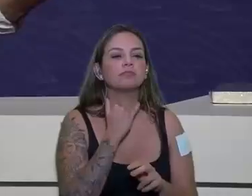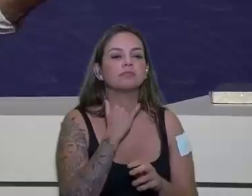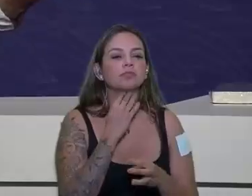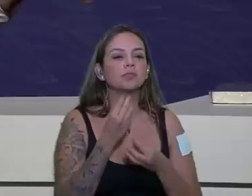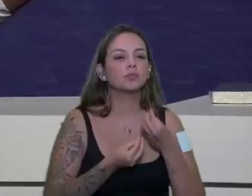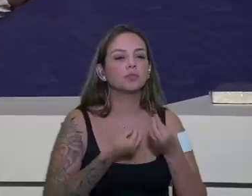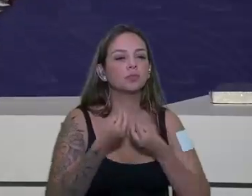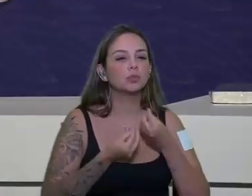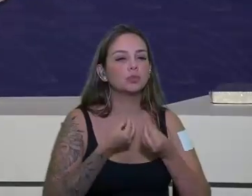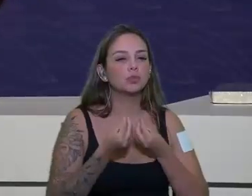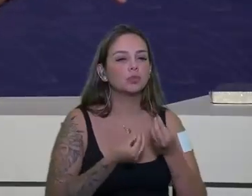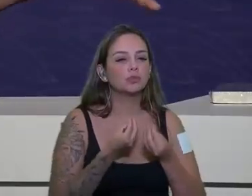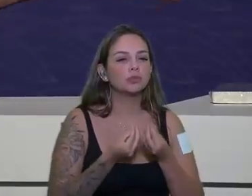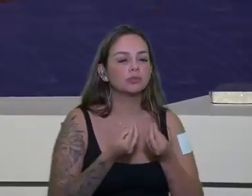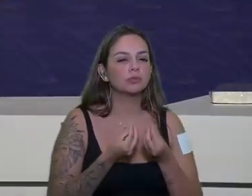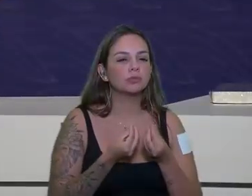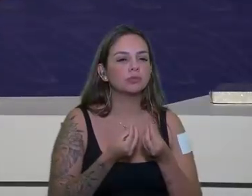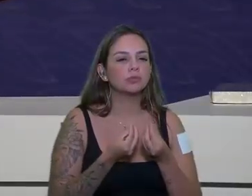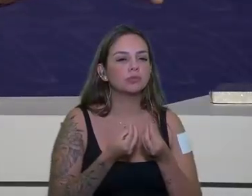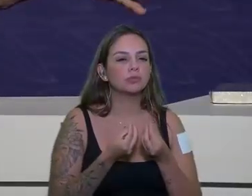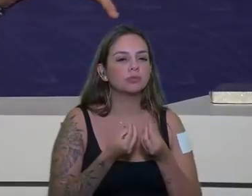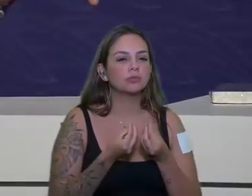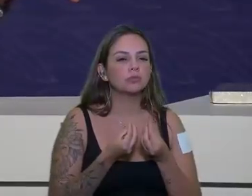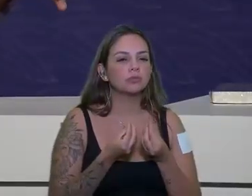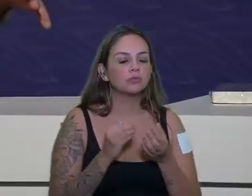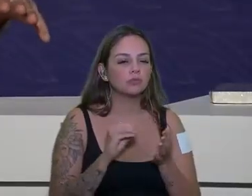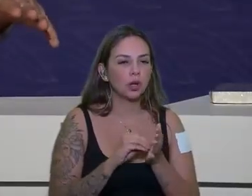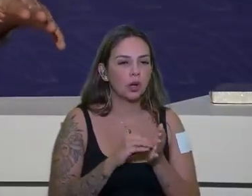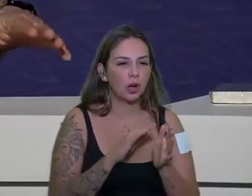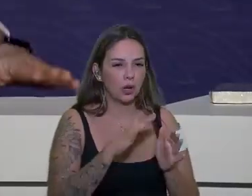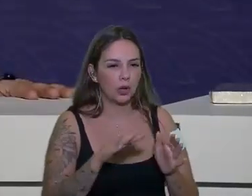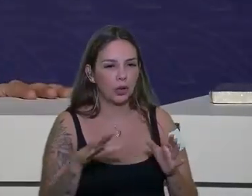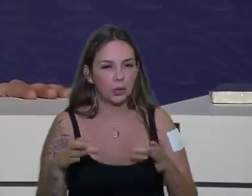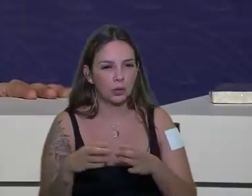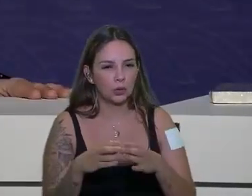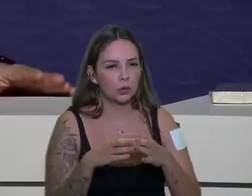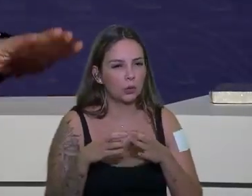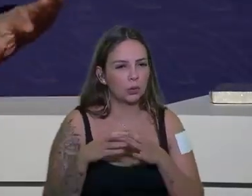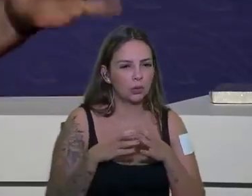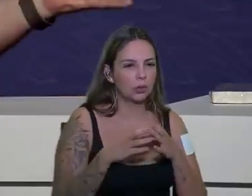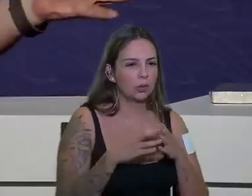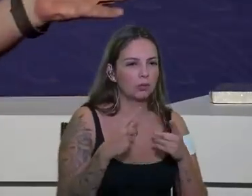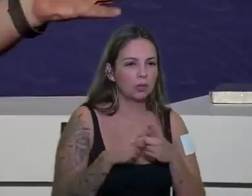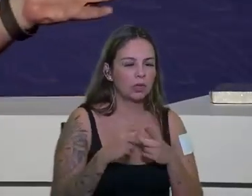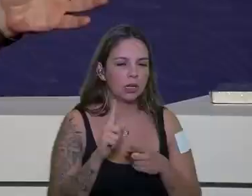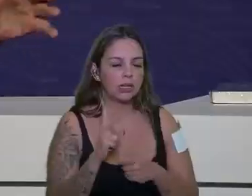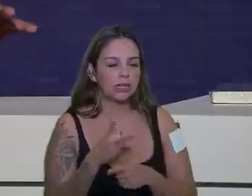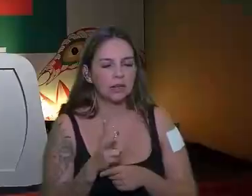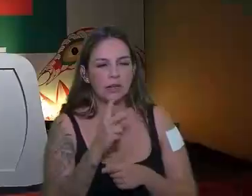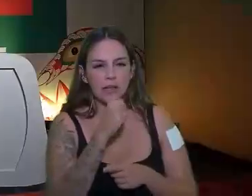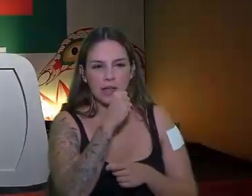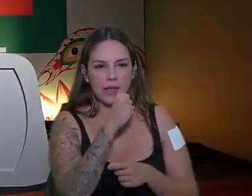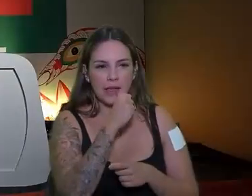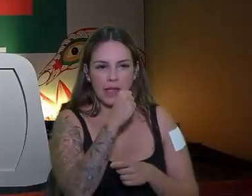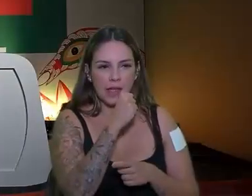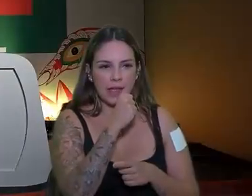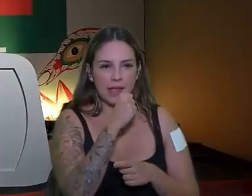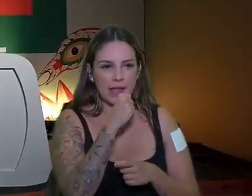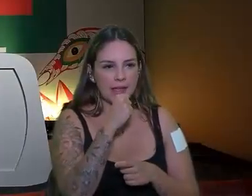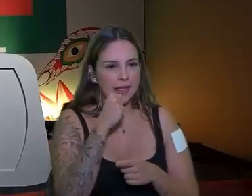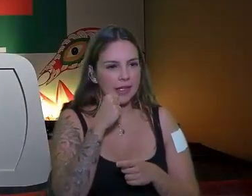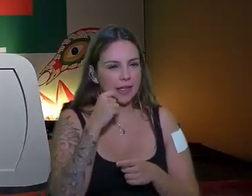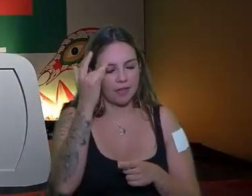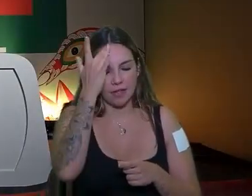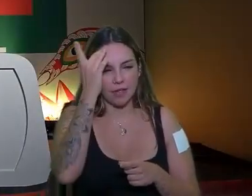como é que ficaram desuniformes as turmas, né? Porque nem sempre, quer dizer, nem todo mundo